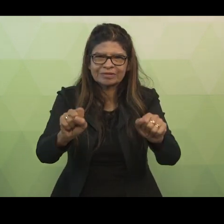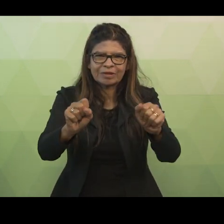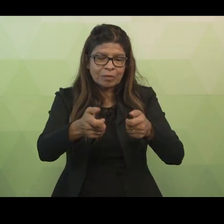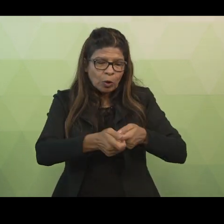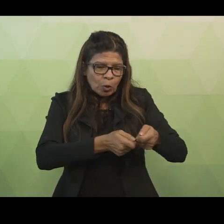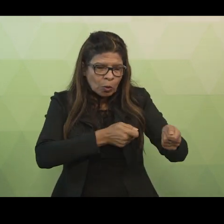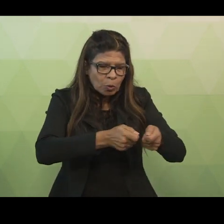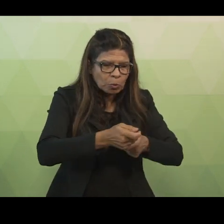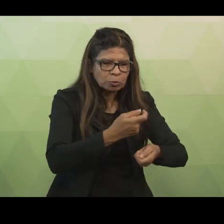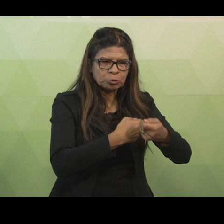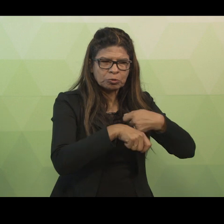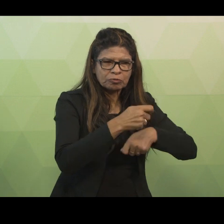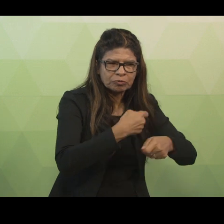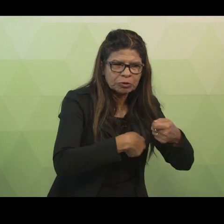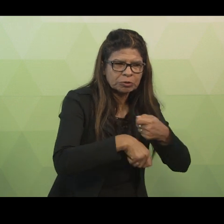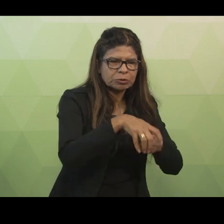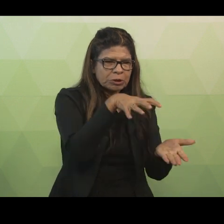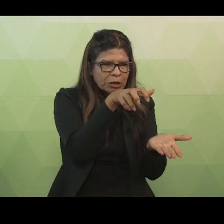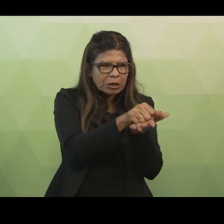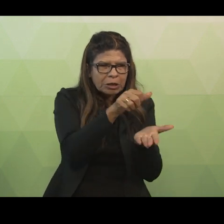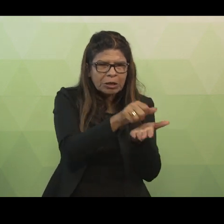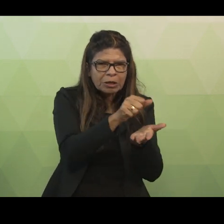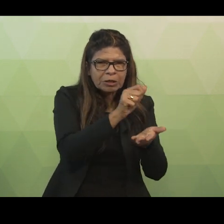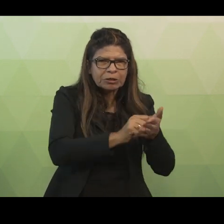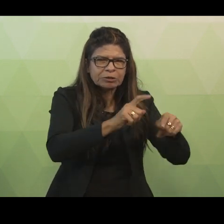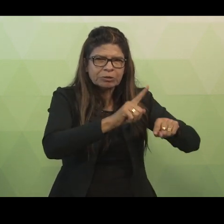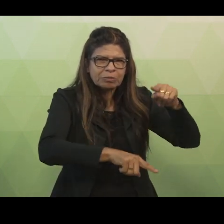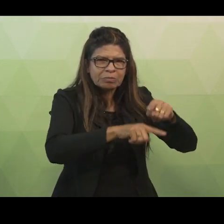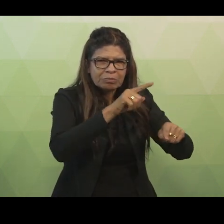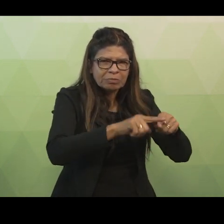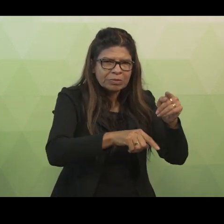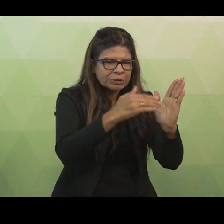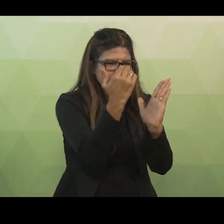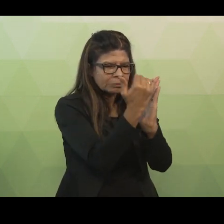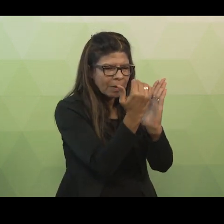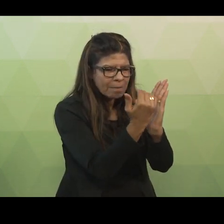este diagrama de sequências? Vamos analisar?